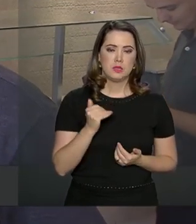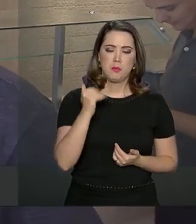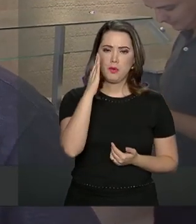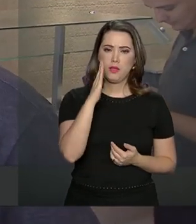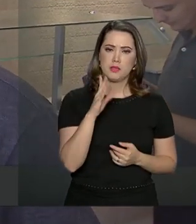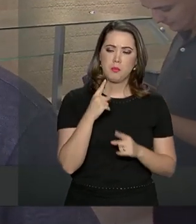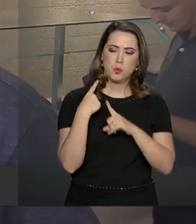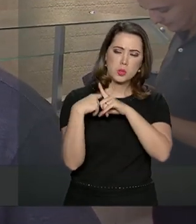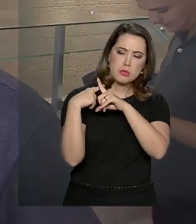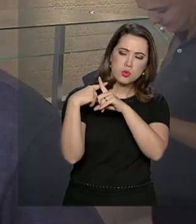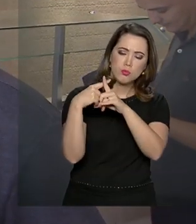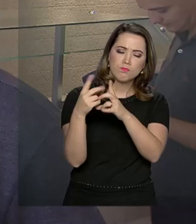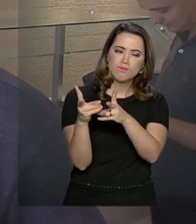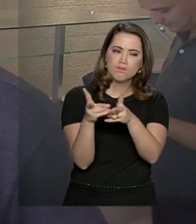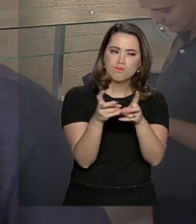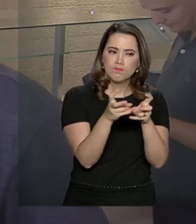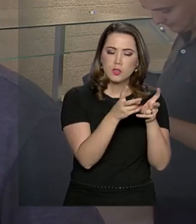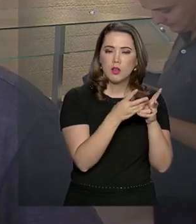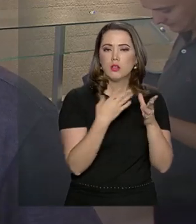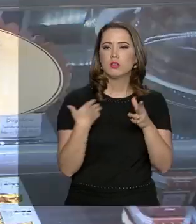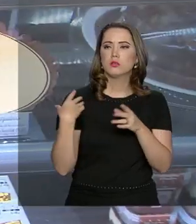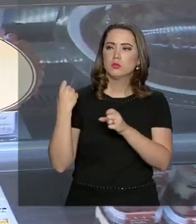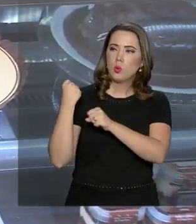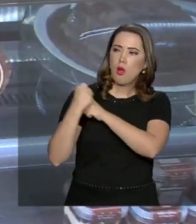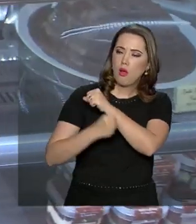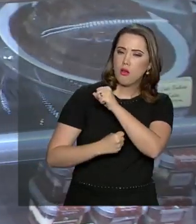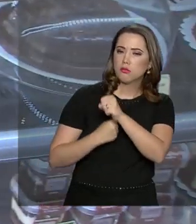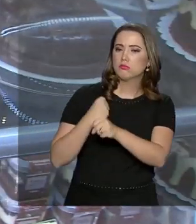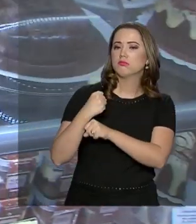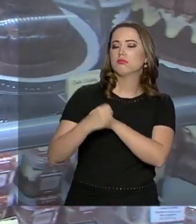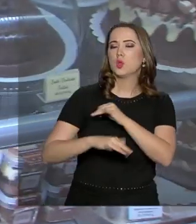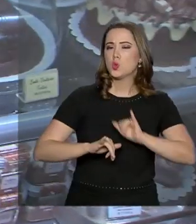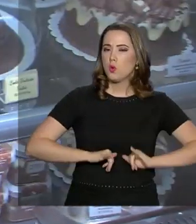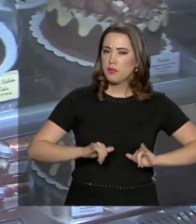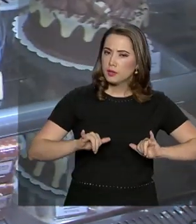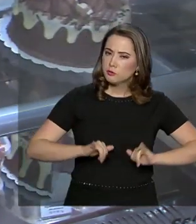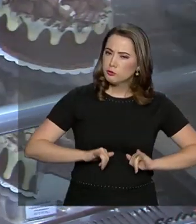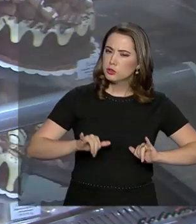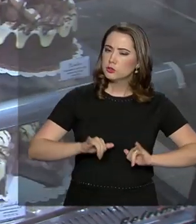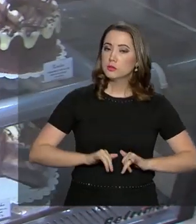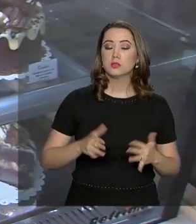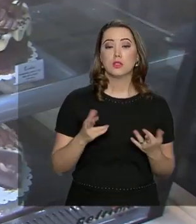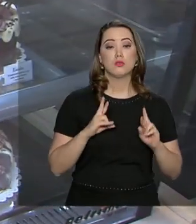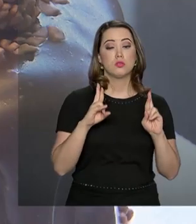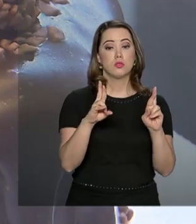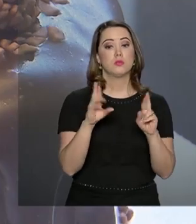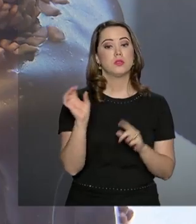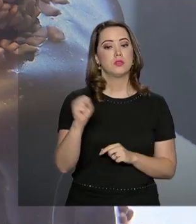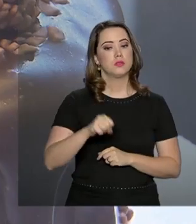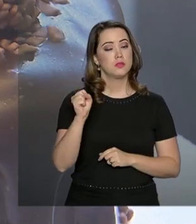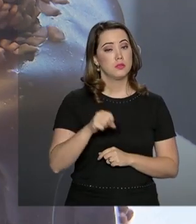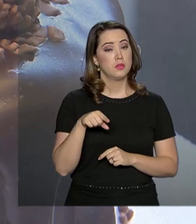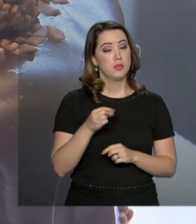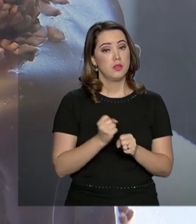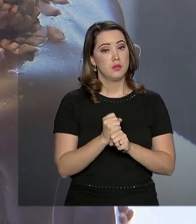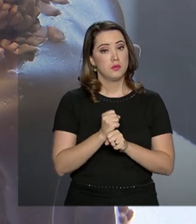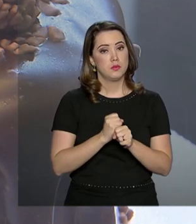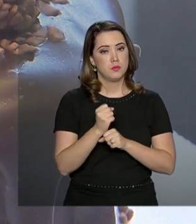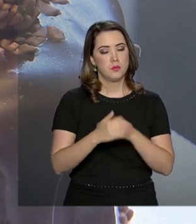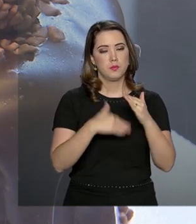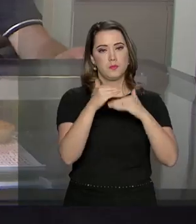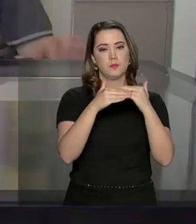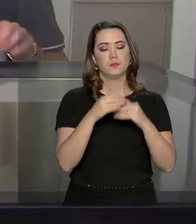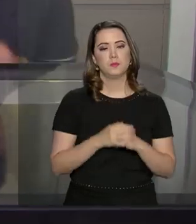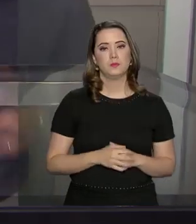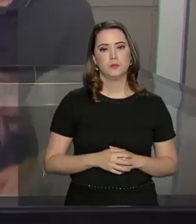que positivo devido aos anos que a gente vem sofrendo perdas, né? A gente está esperando, sim, que esse ano seja um ano de